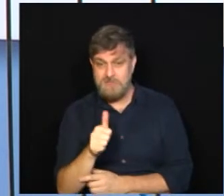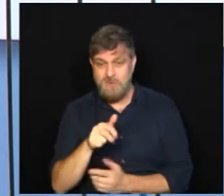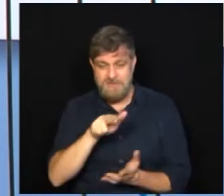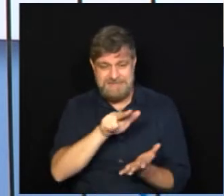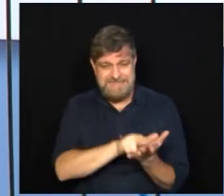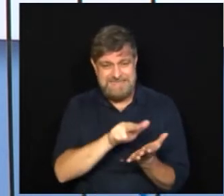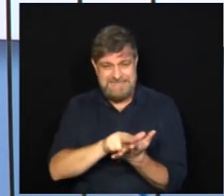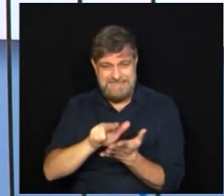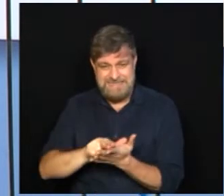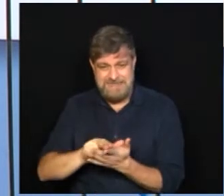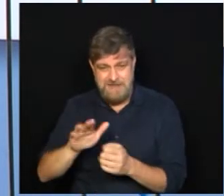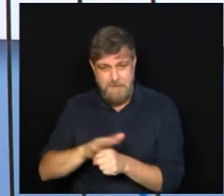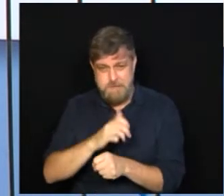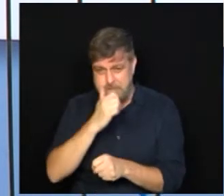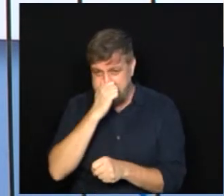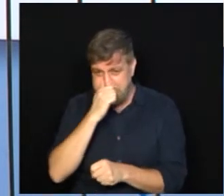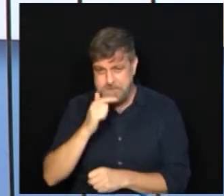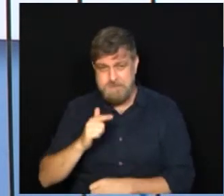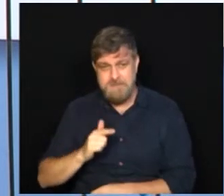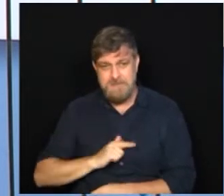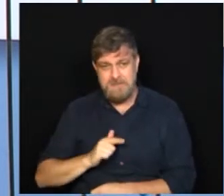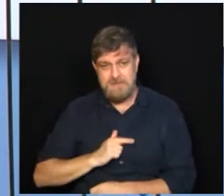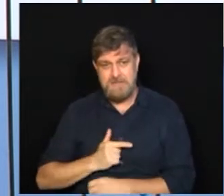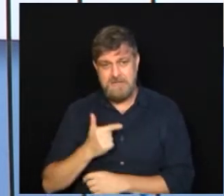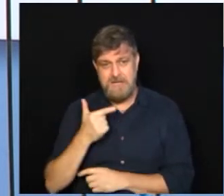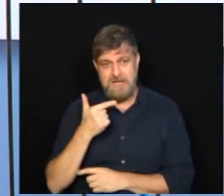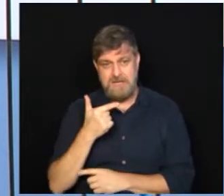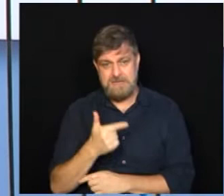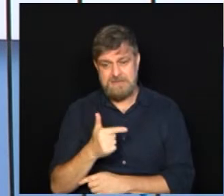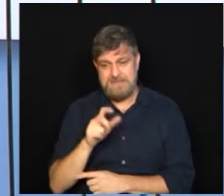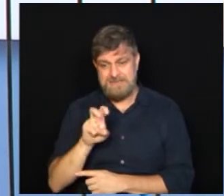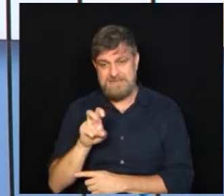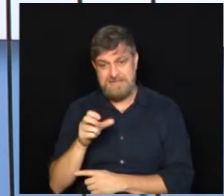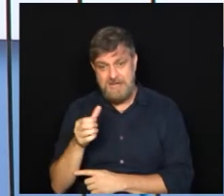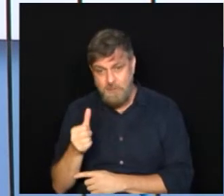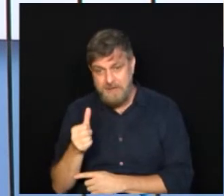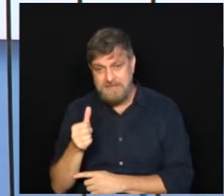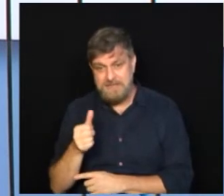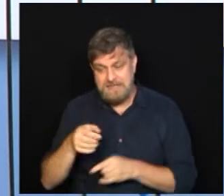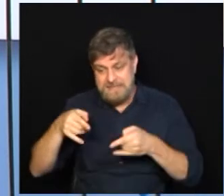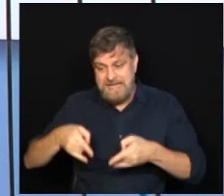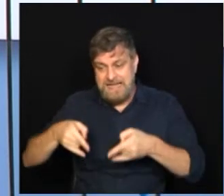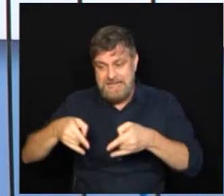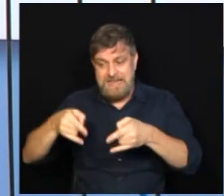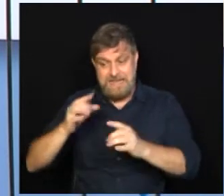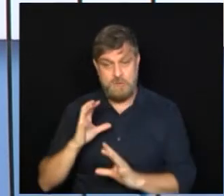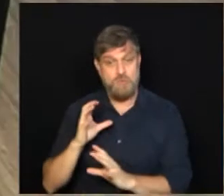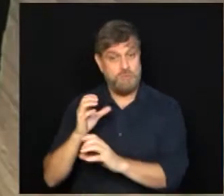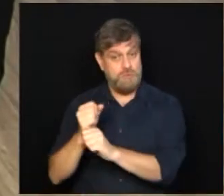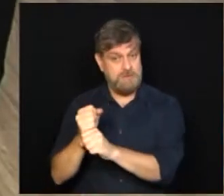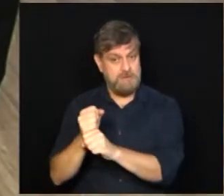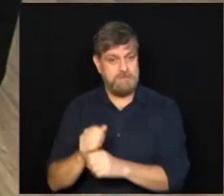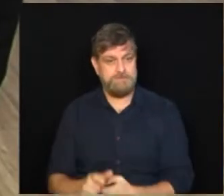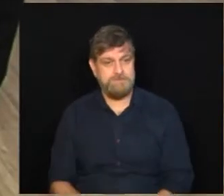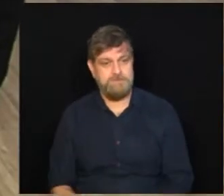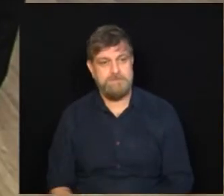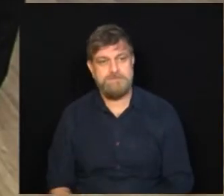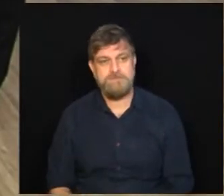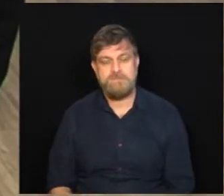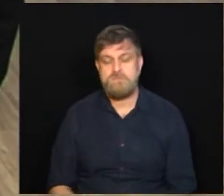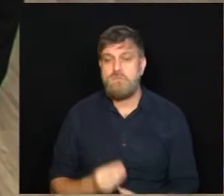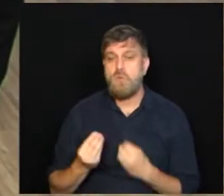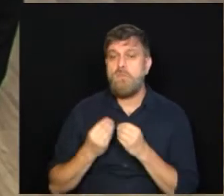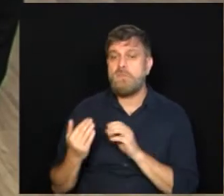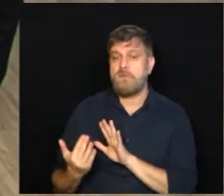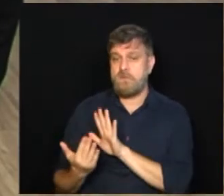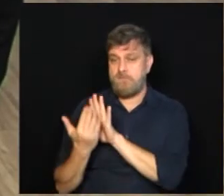leitos ocupados, nós temos 256 leitos no total aqui na nossa cidade. Como está o